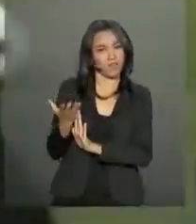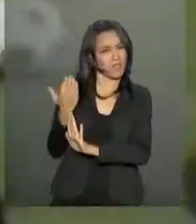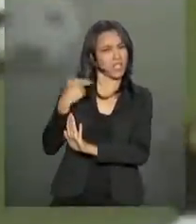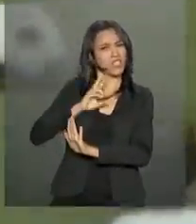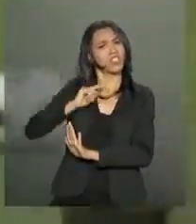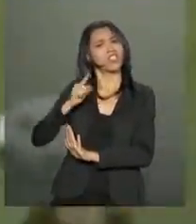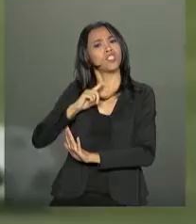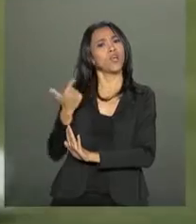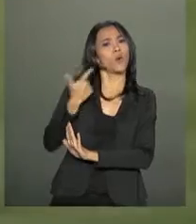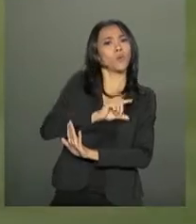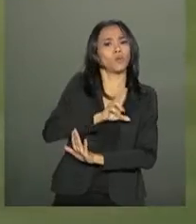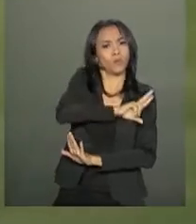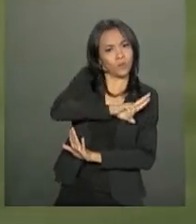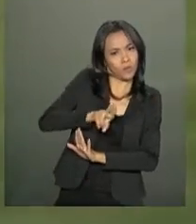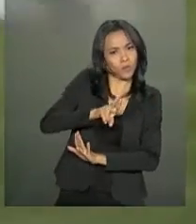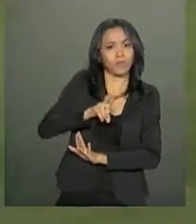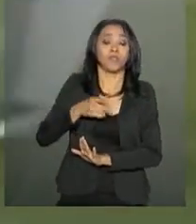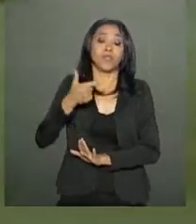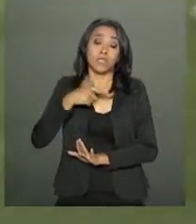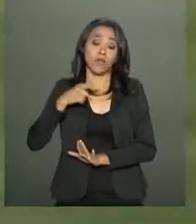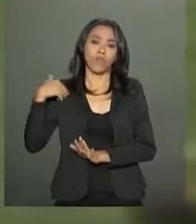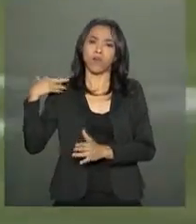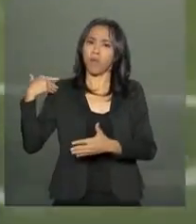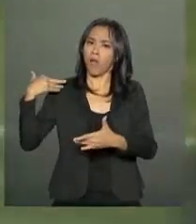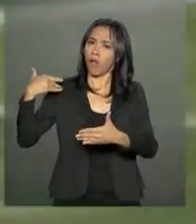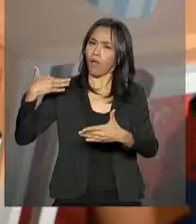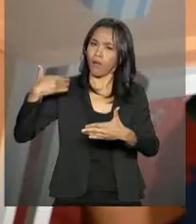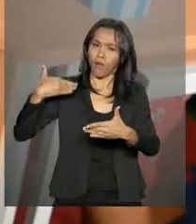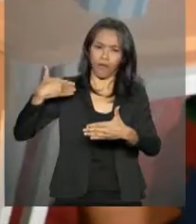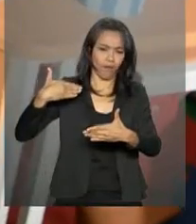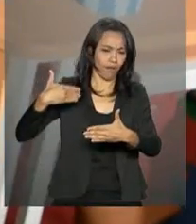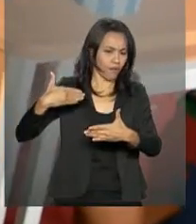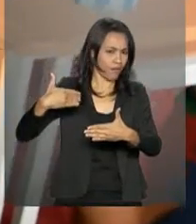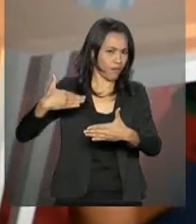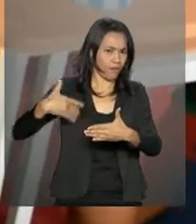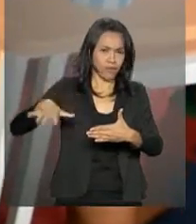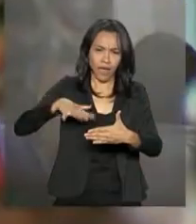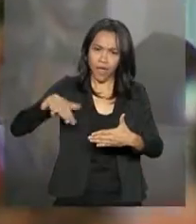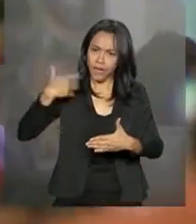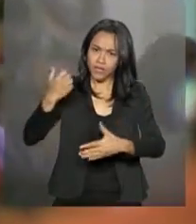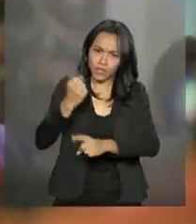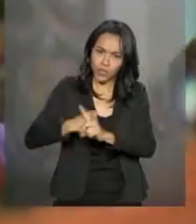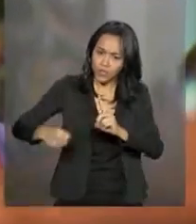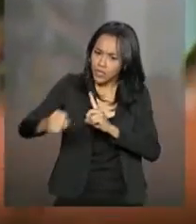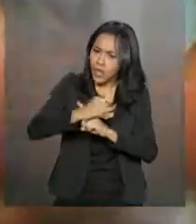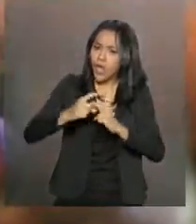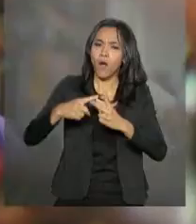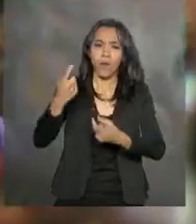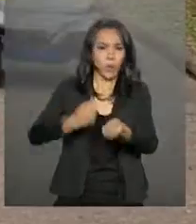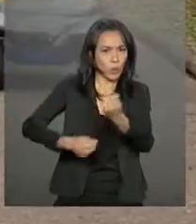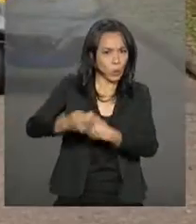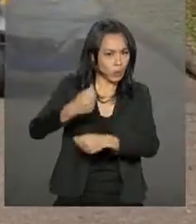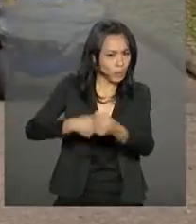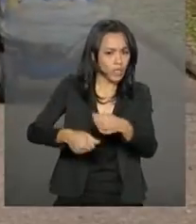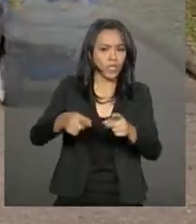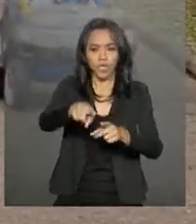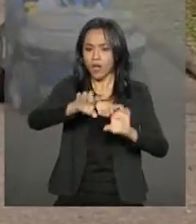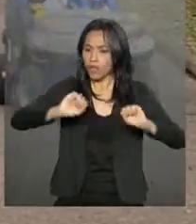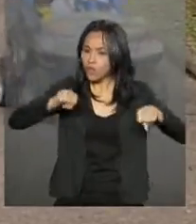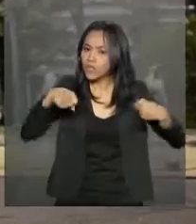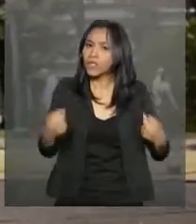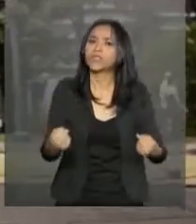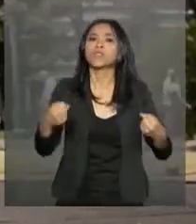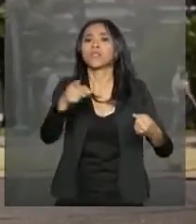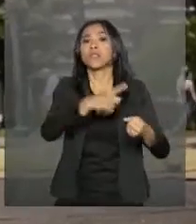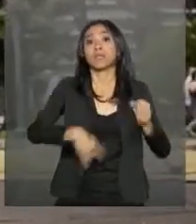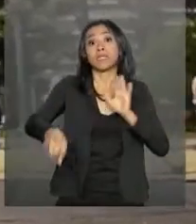de lá pra cá o brasil construiu uma história de vitórias esportivas avanços sociais crescimento econômico fortalecimento